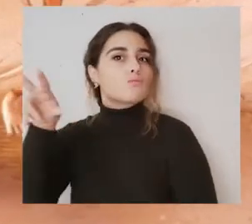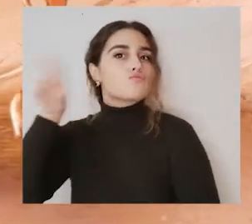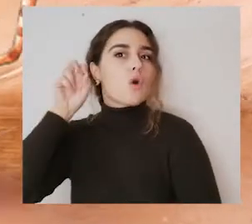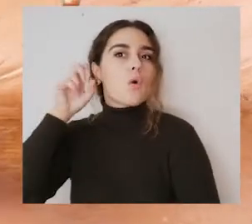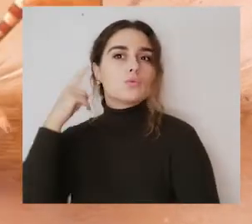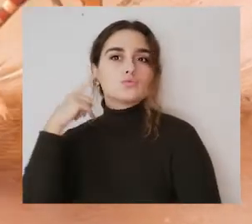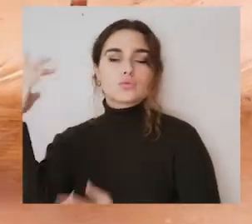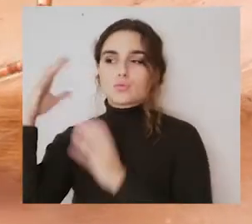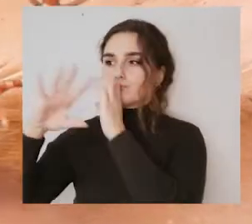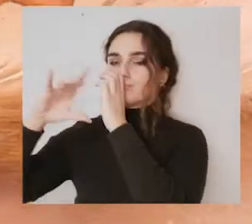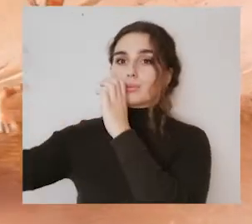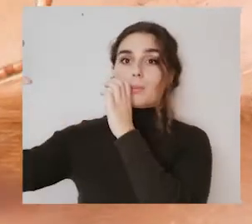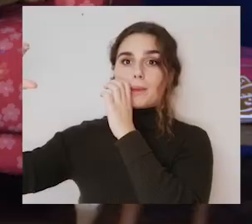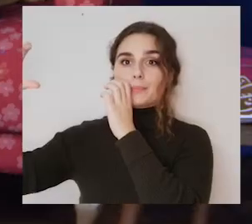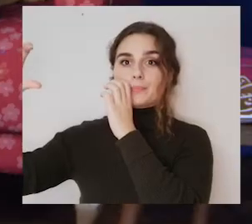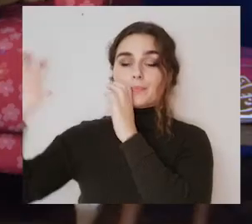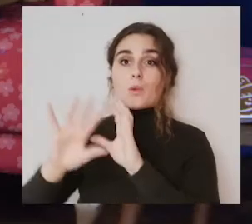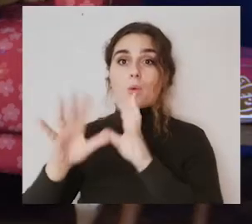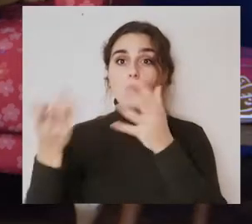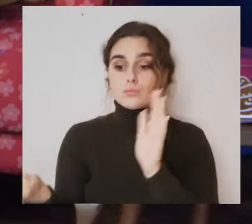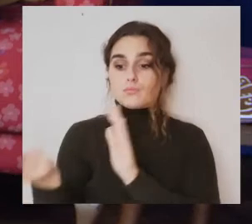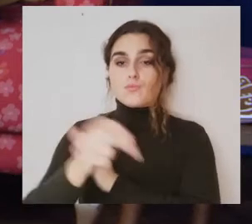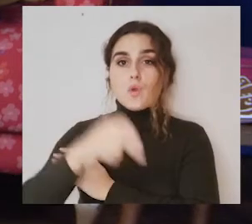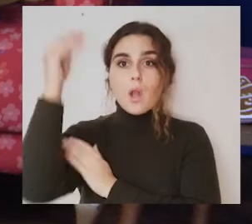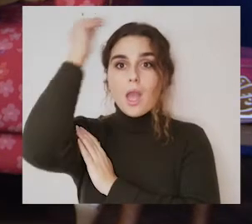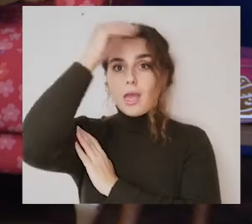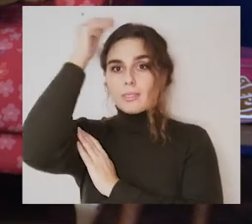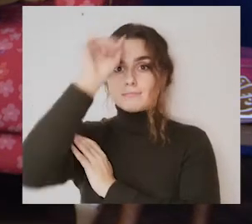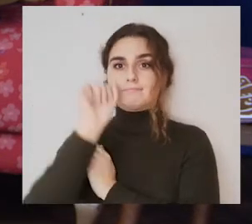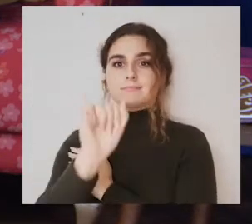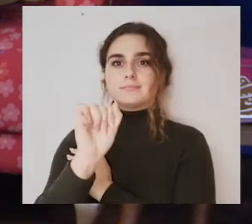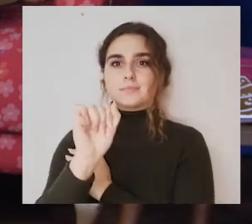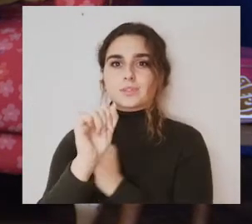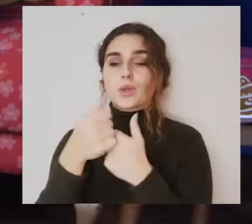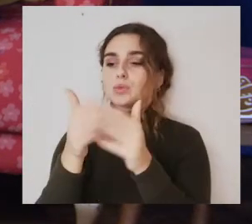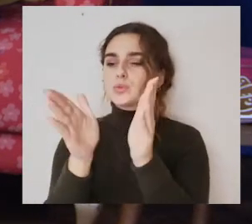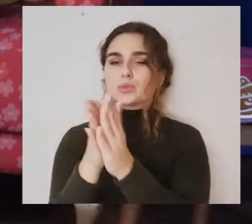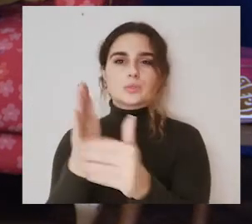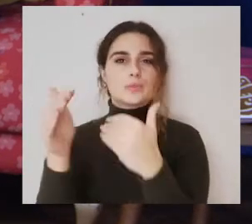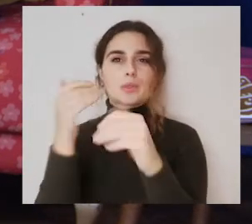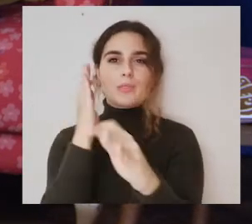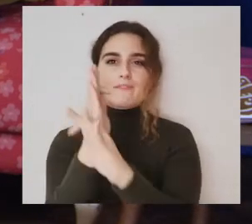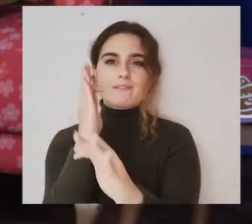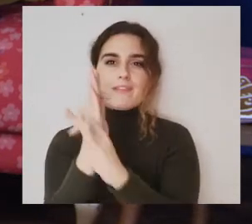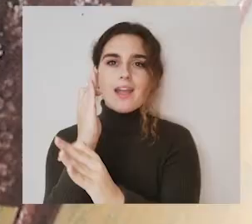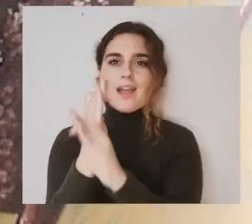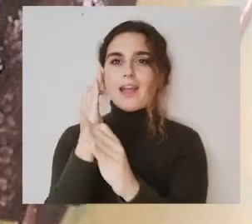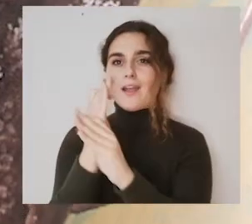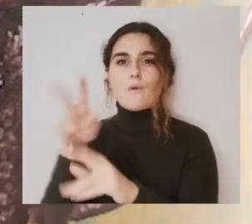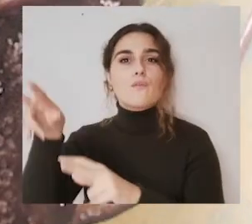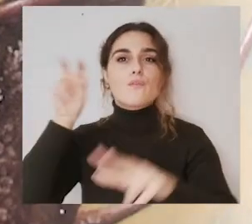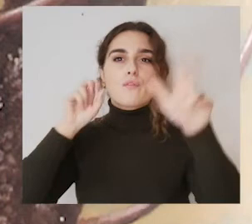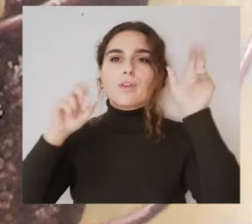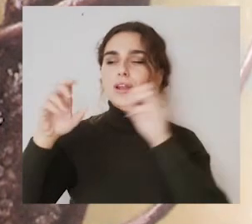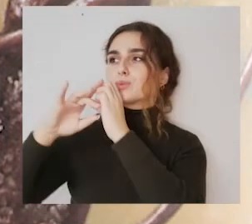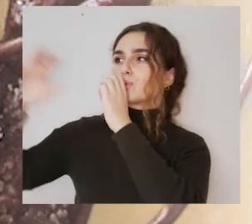que estava abandonada. Quando chegou à sua aldeia, todos fizeram a festa encantada ao som da trompa.